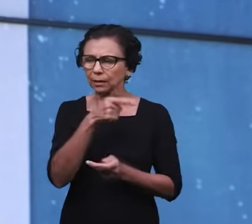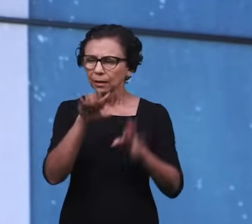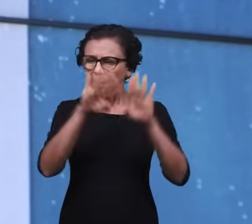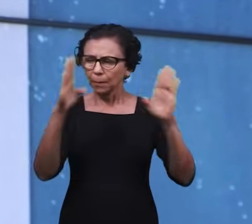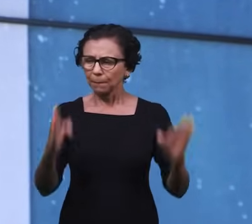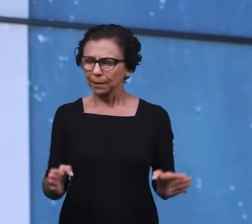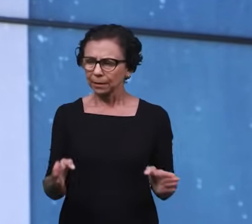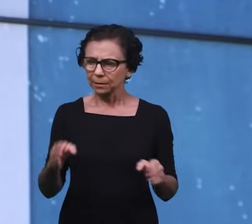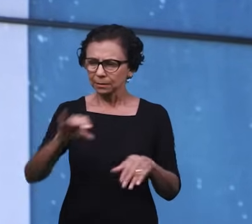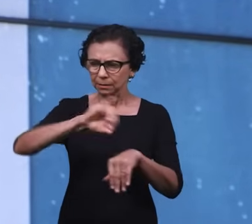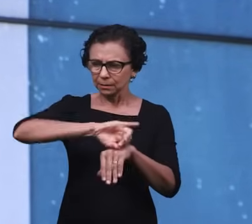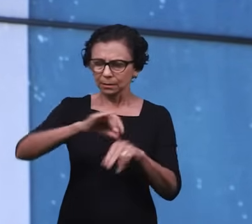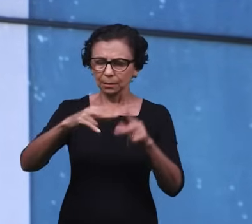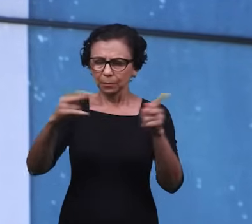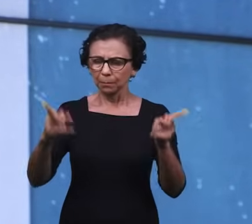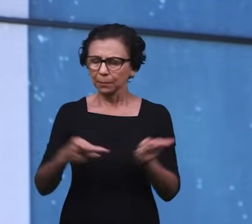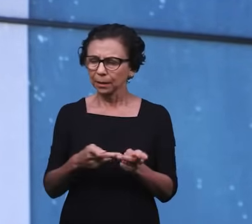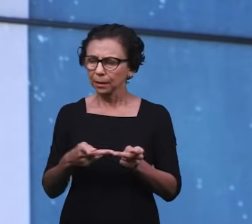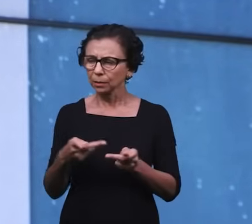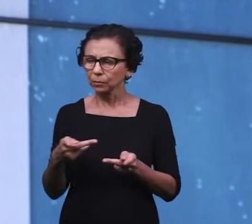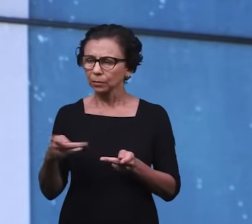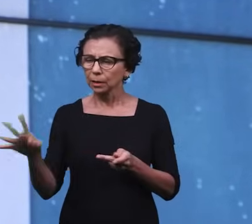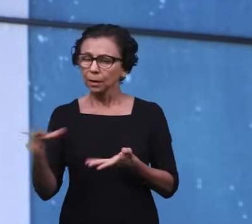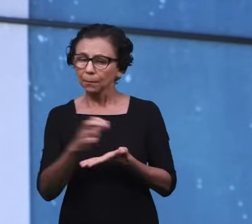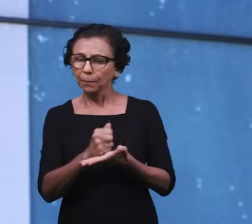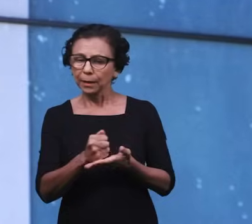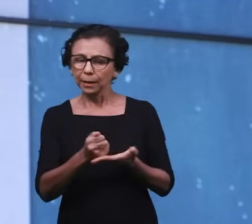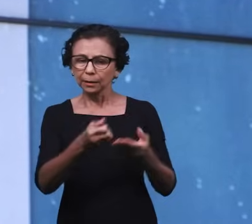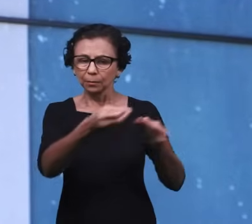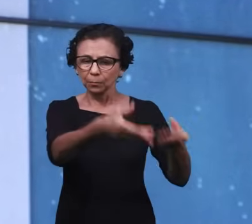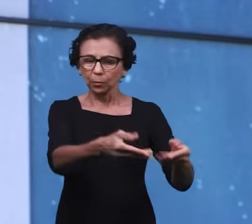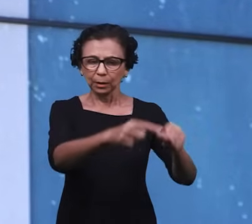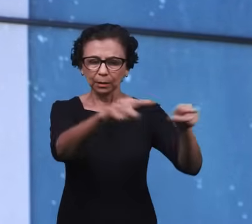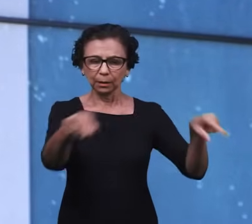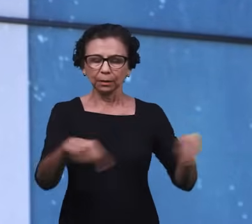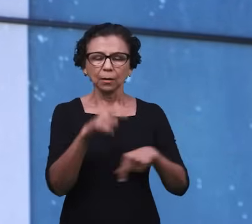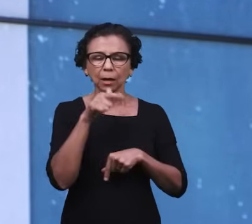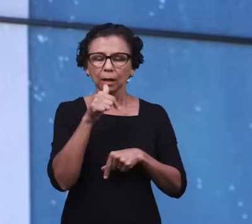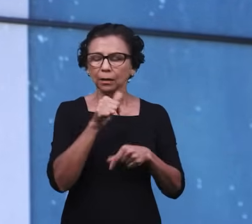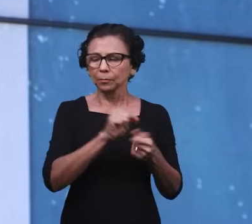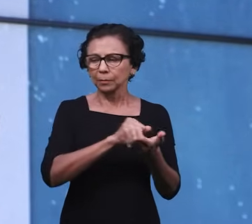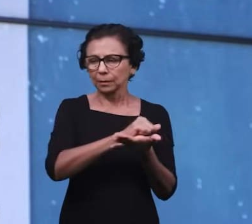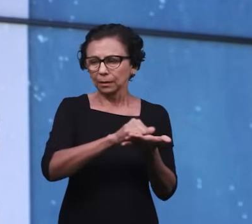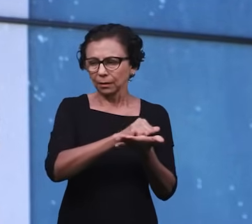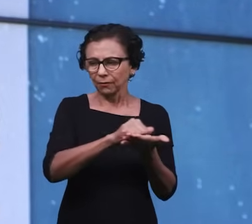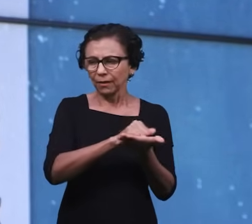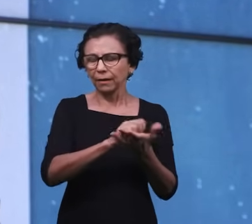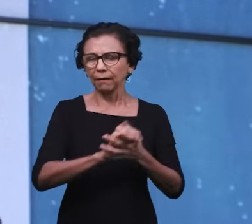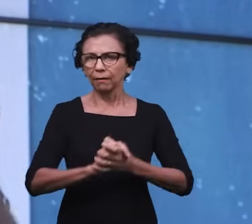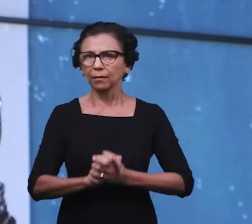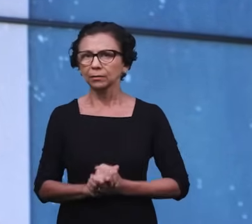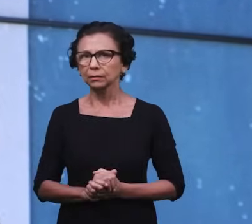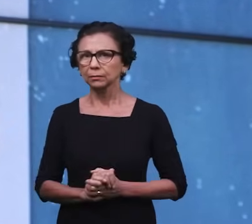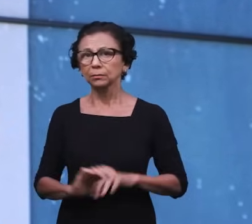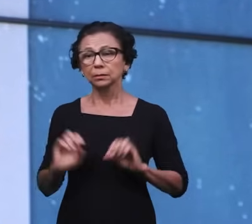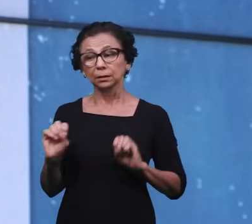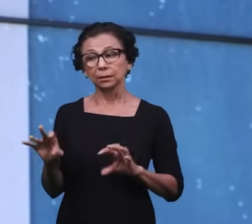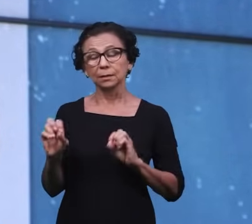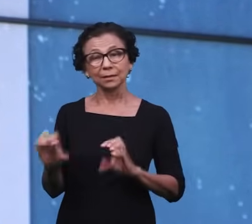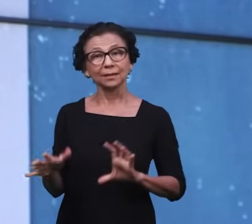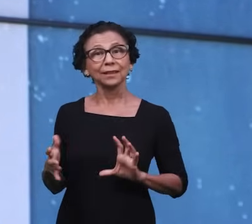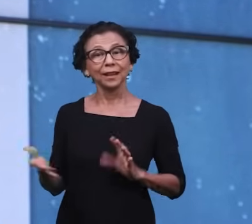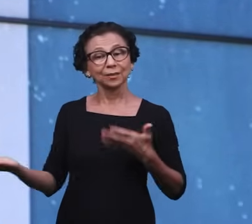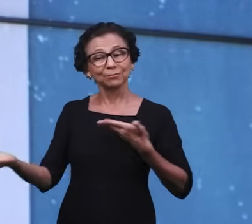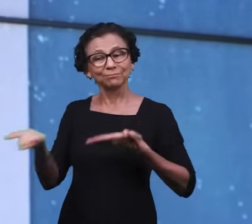sentir parte. A sociedade, a família é a nossa primeira sociedade. Então, como ela se sentir naquela